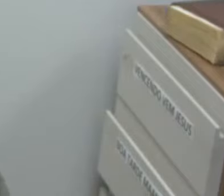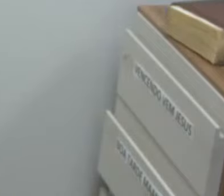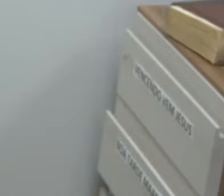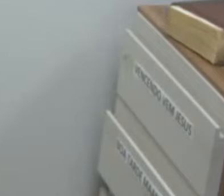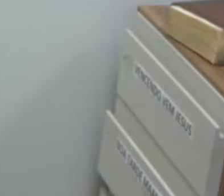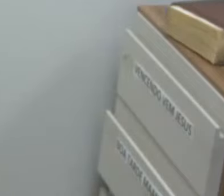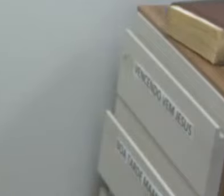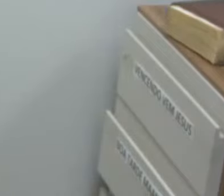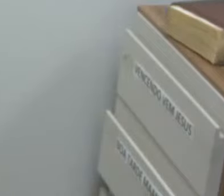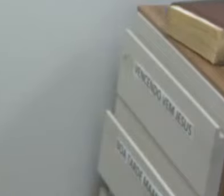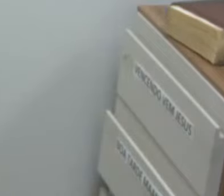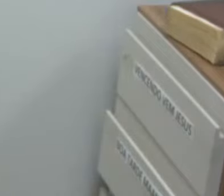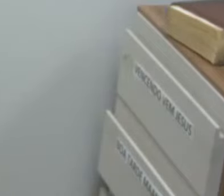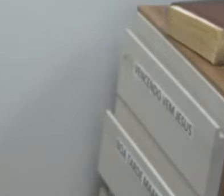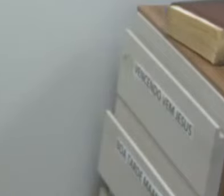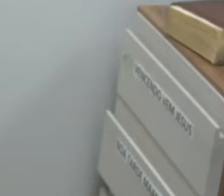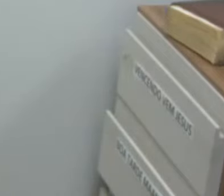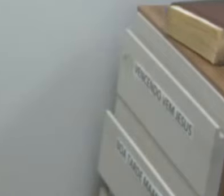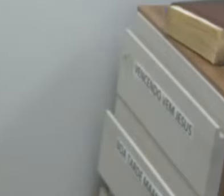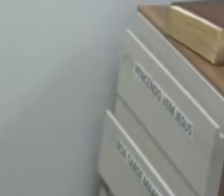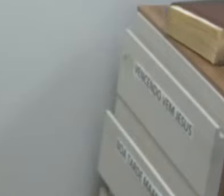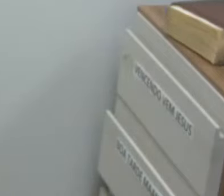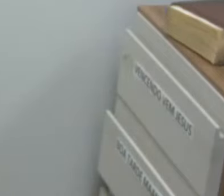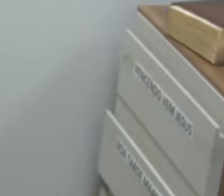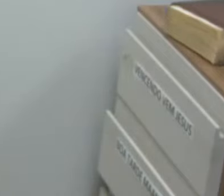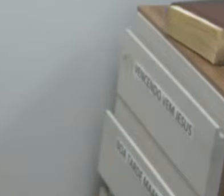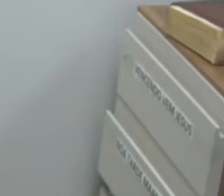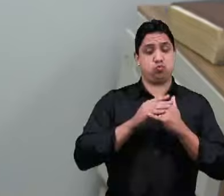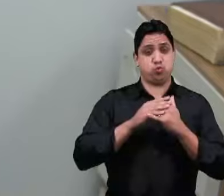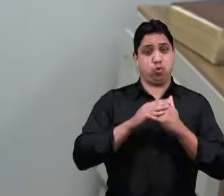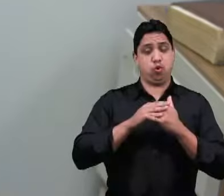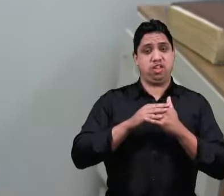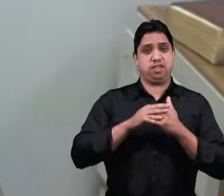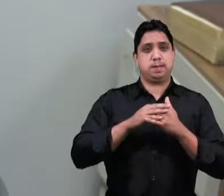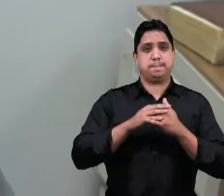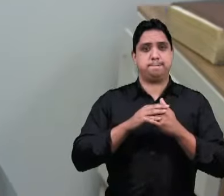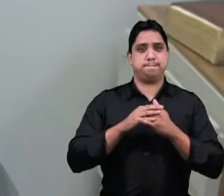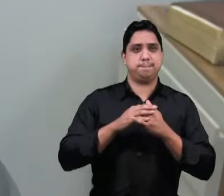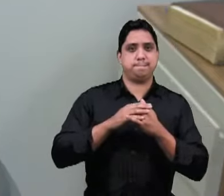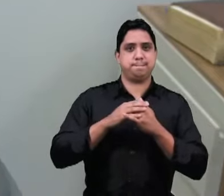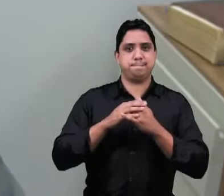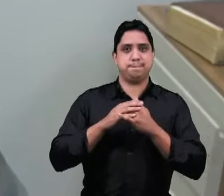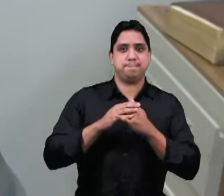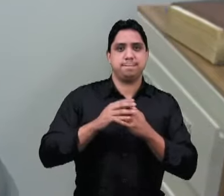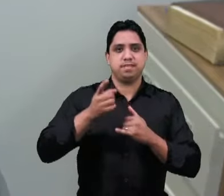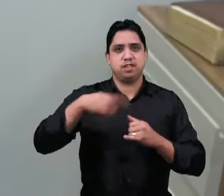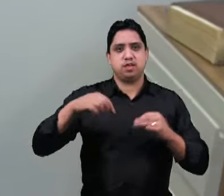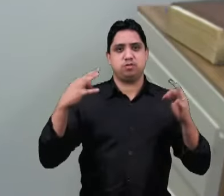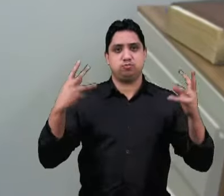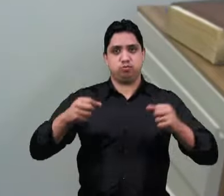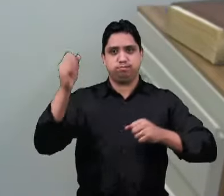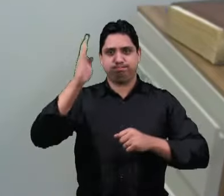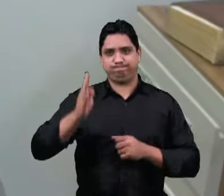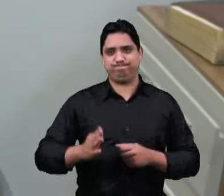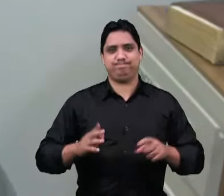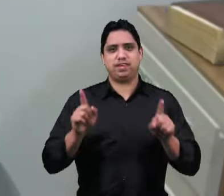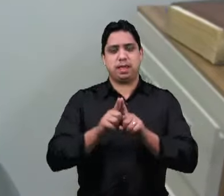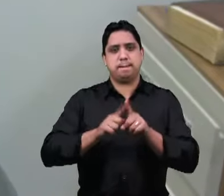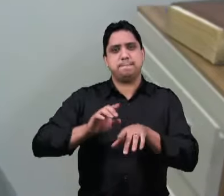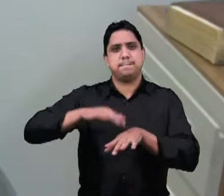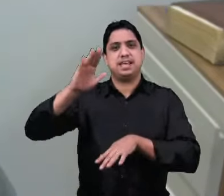nos acompanha no canal oficial da Igreja Cristã Maranata no YouTube, transmitindo para todo o Brasil e também para mais